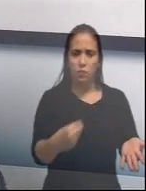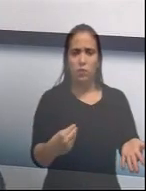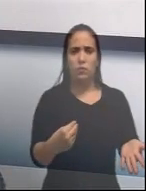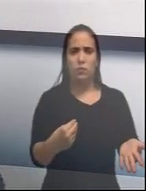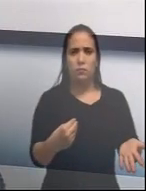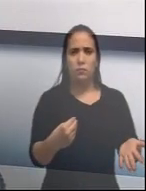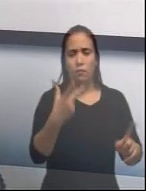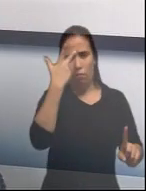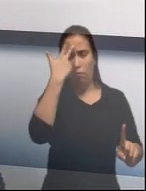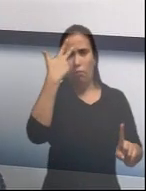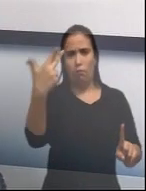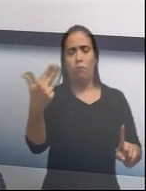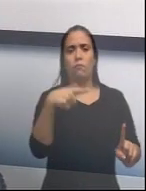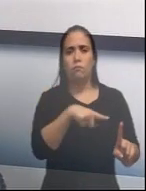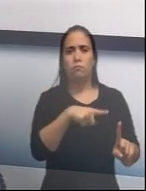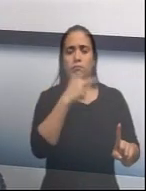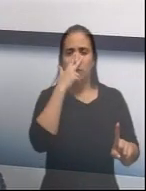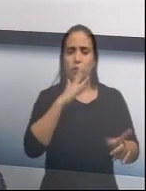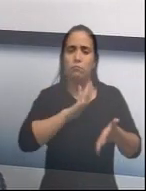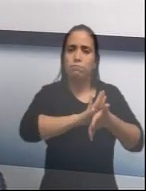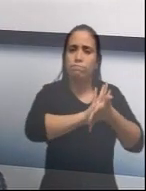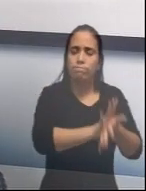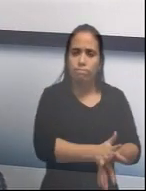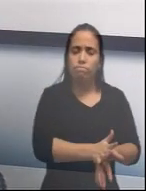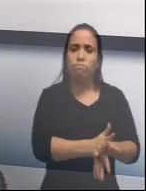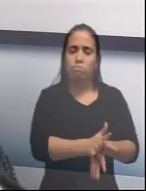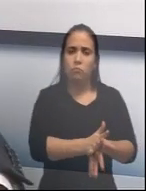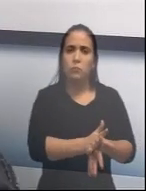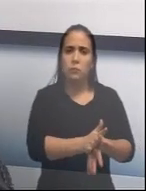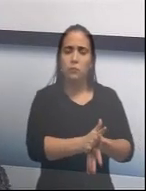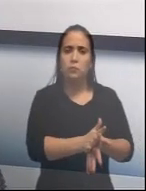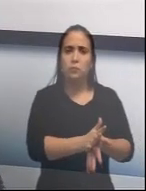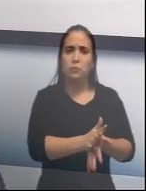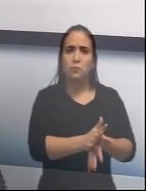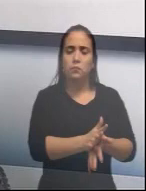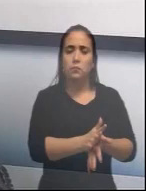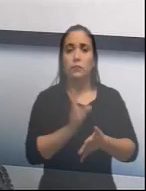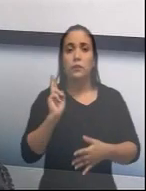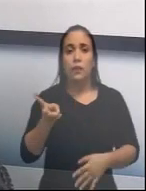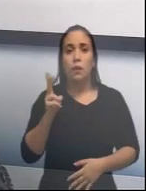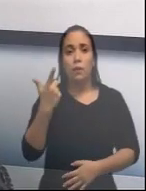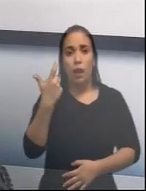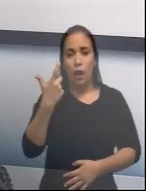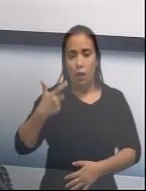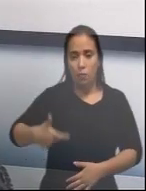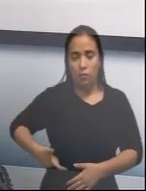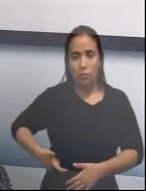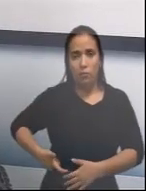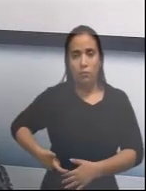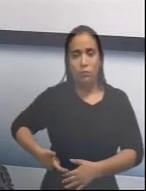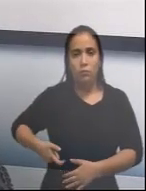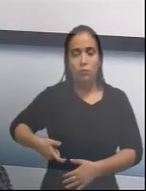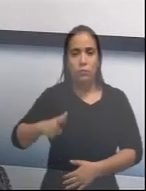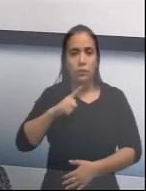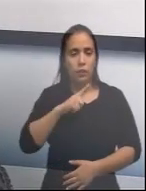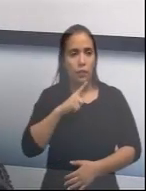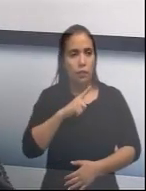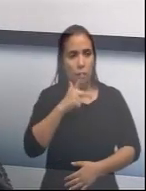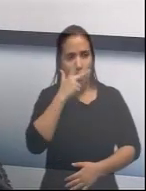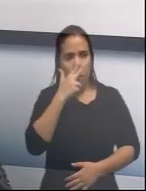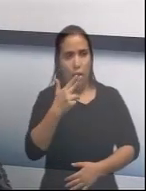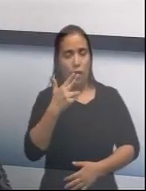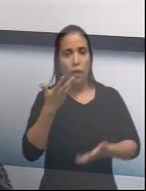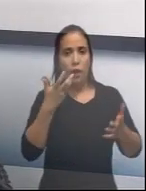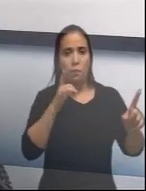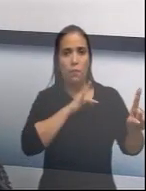tripudiou em cima do rapaz, do meu filho, e todo o tempo com a mão na arma, né? Uma ameaça